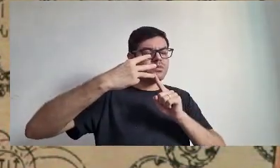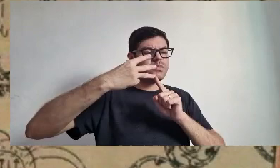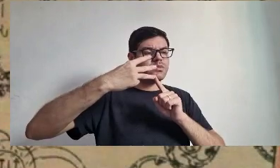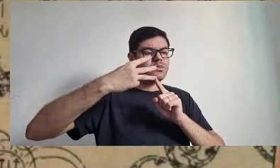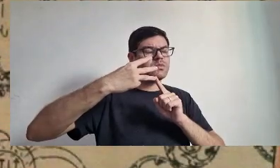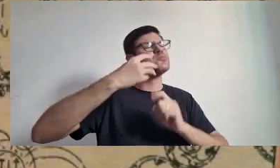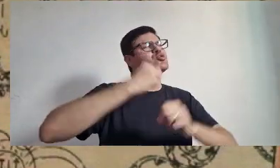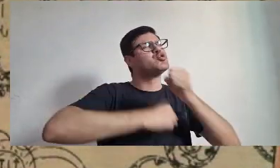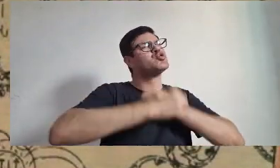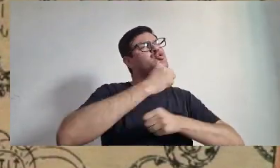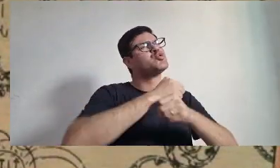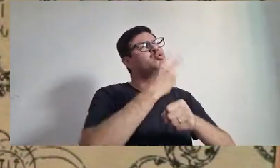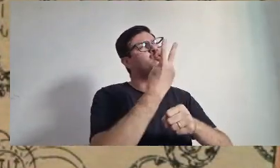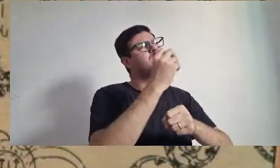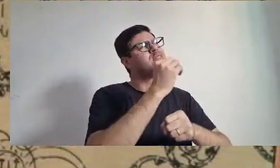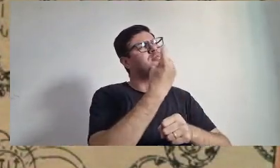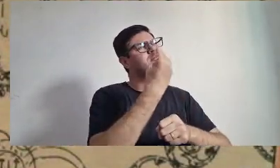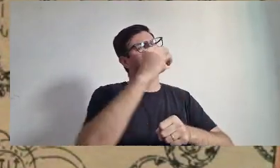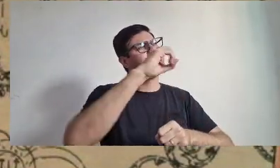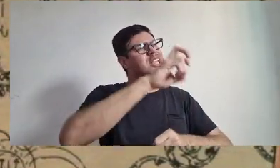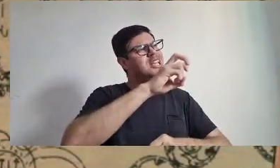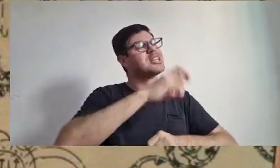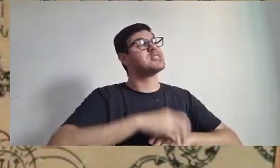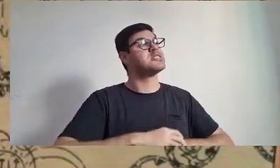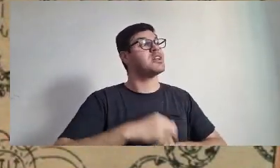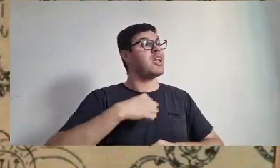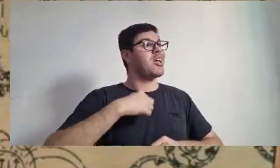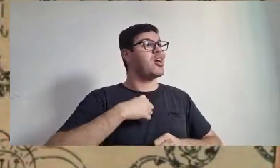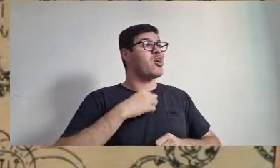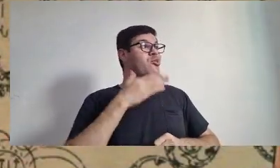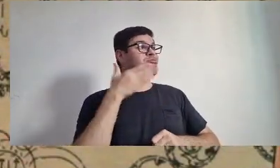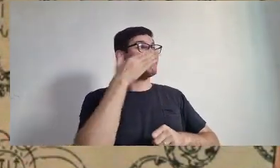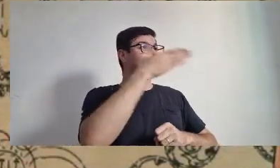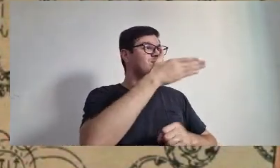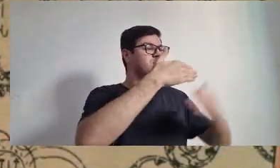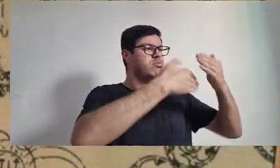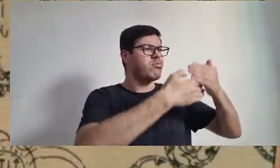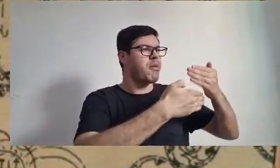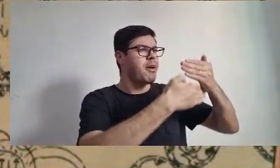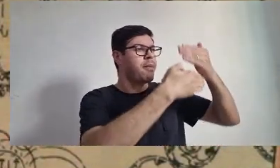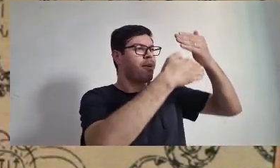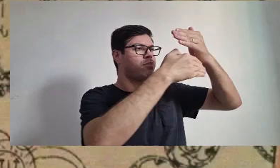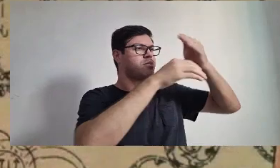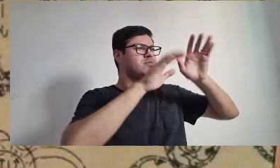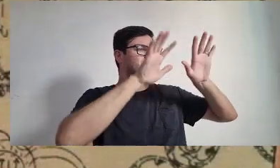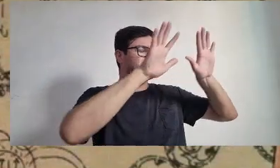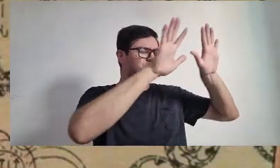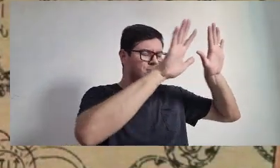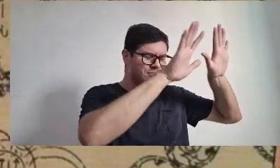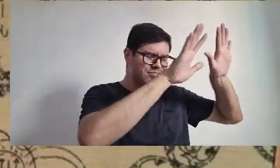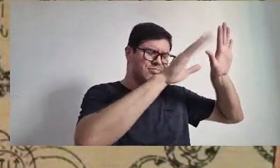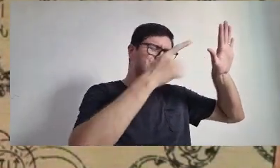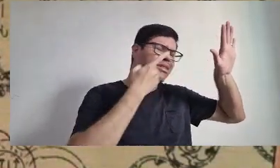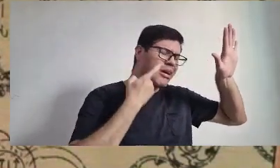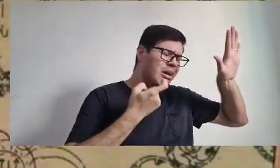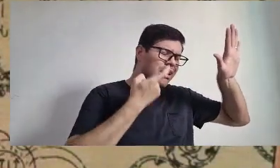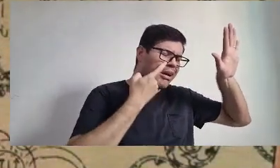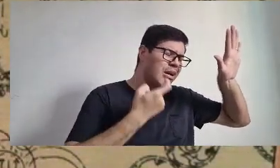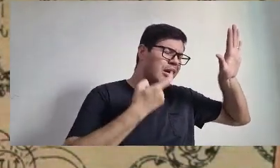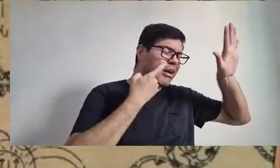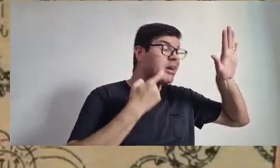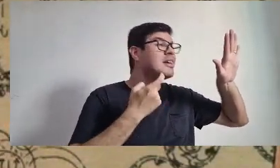2015. O senhor esteve no Muro das Lamentações? Sim, Muro das Lamentações. Eu estive no túmulo de Jesus as